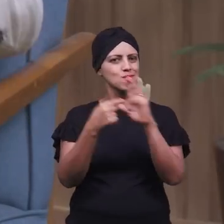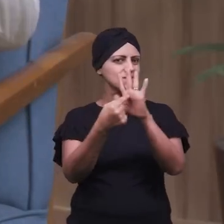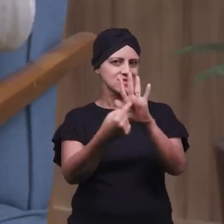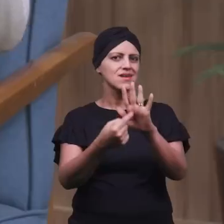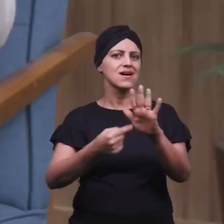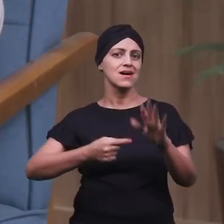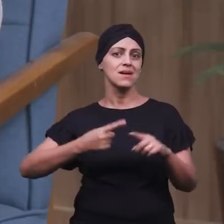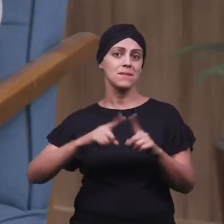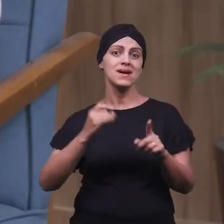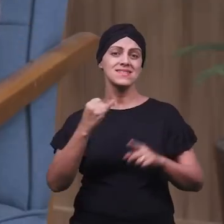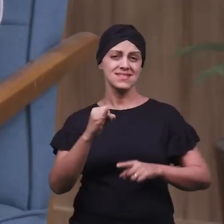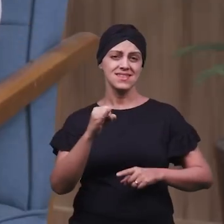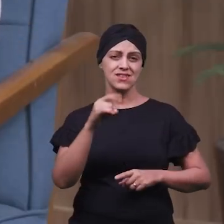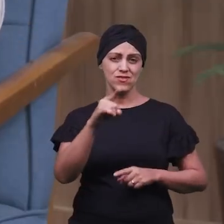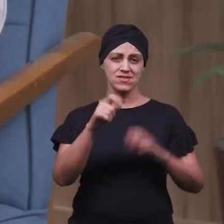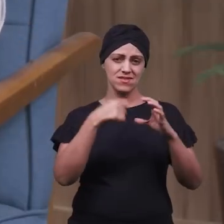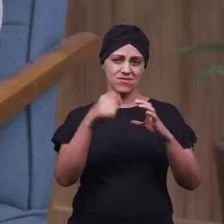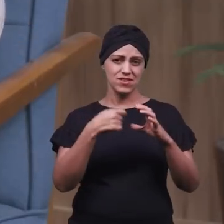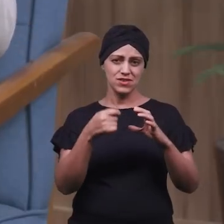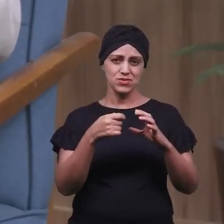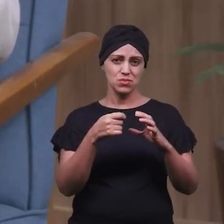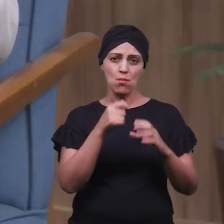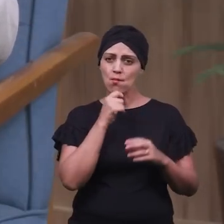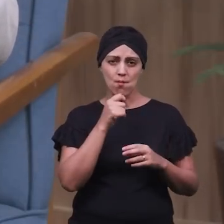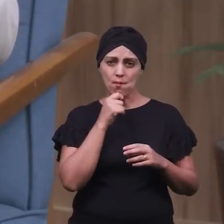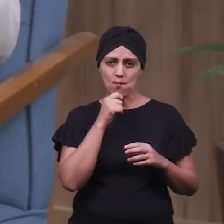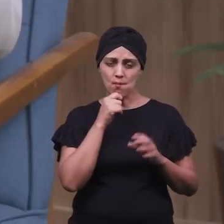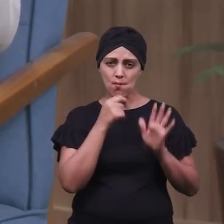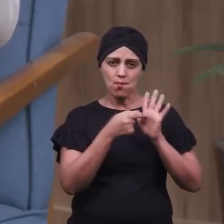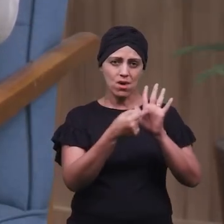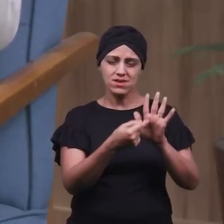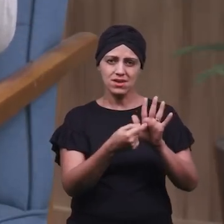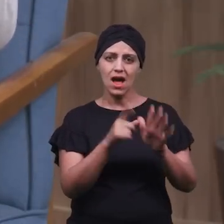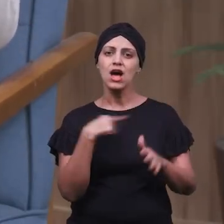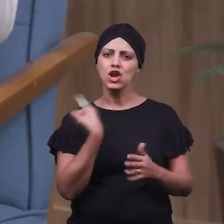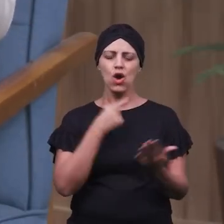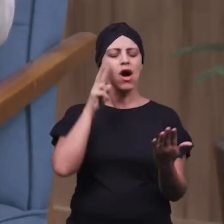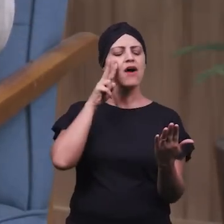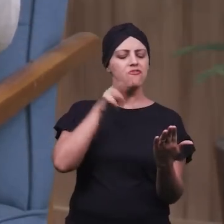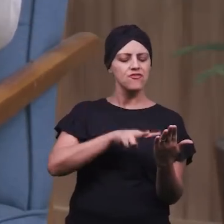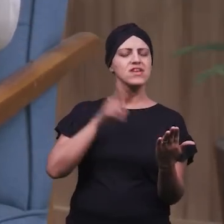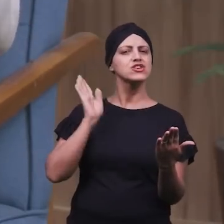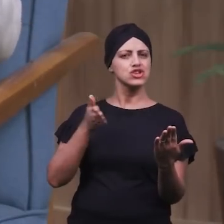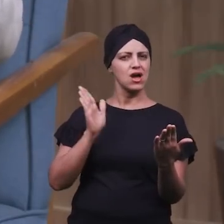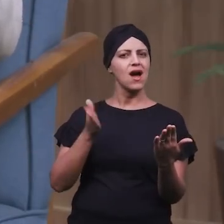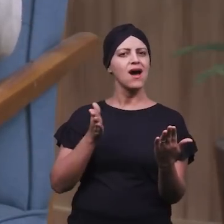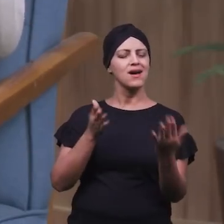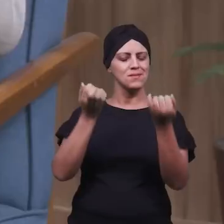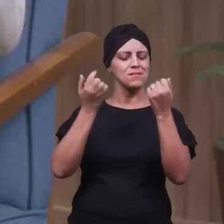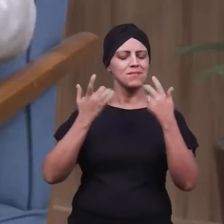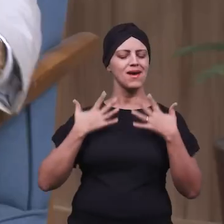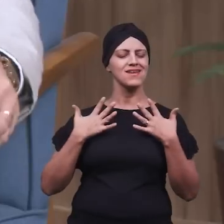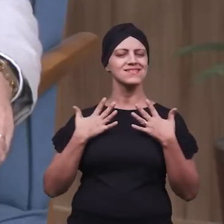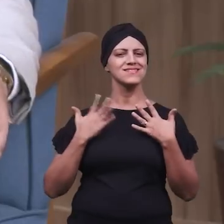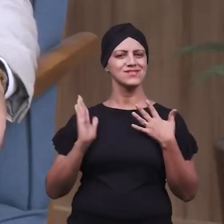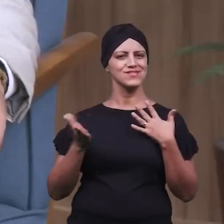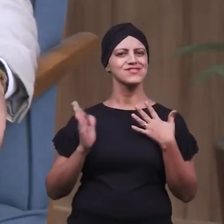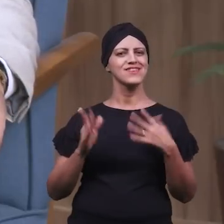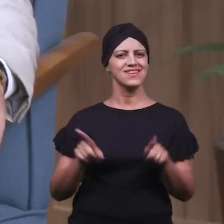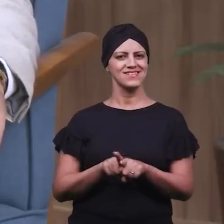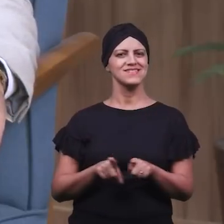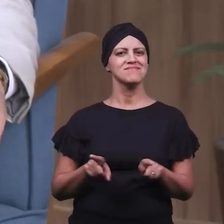se porventura o vídeo que você gravou não apareceu aqui no programa, para nós já vimos, já assistimos, para nós já foi uma